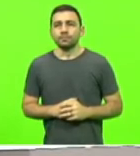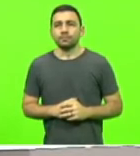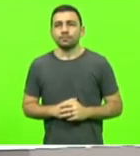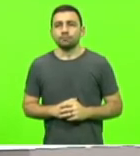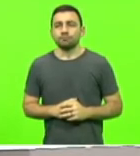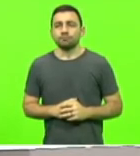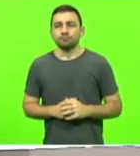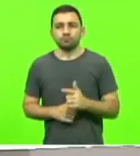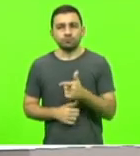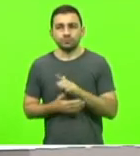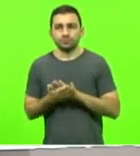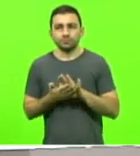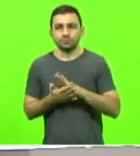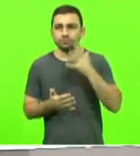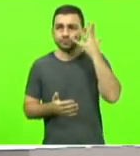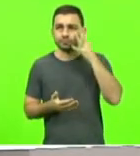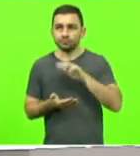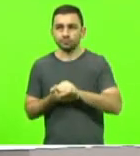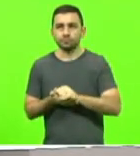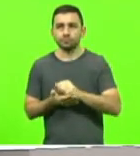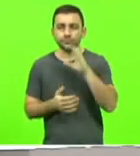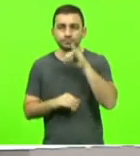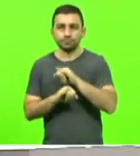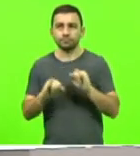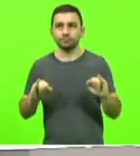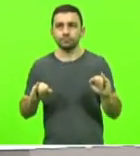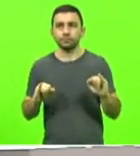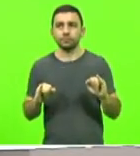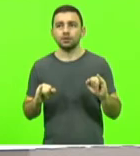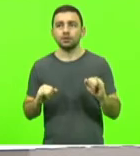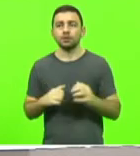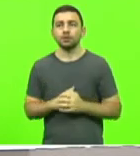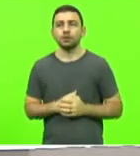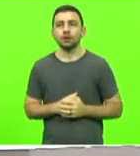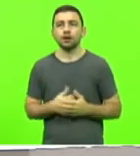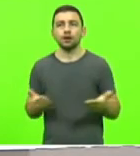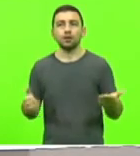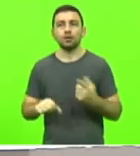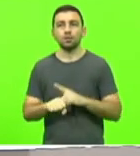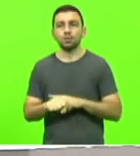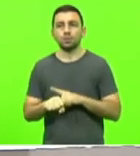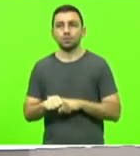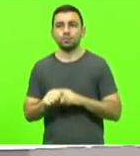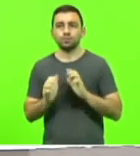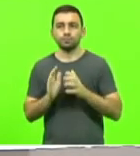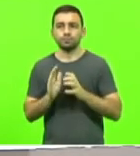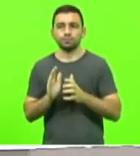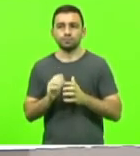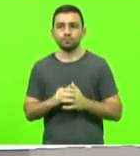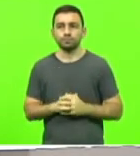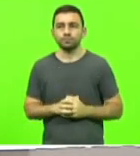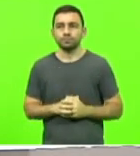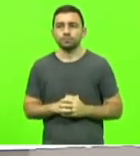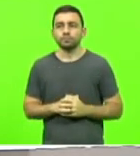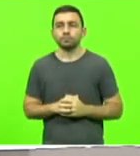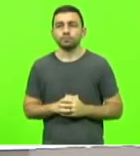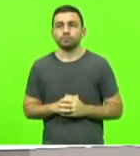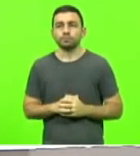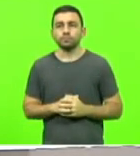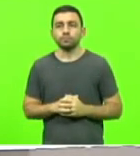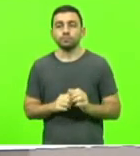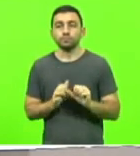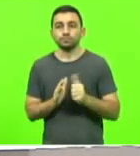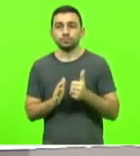Nenhum orador inscrito em breves comunicações. Passamos, então, ao horário destinado aos partidos políticos.